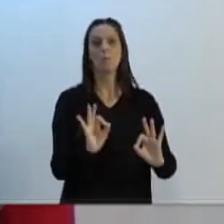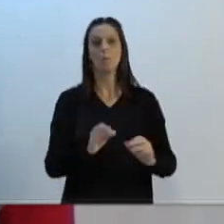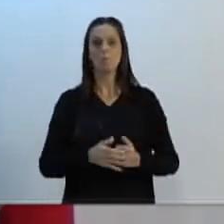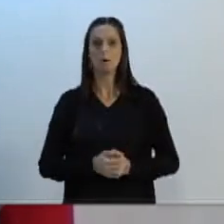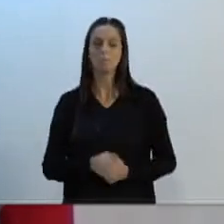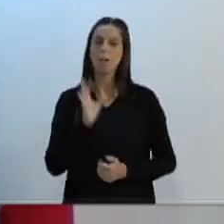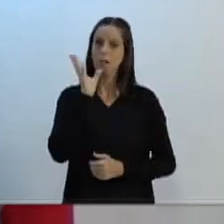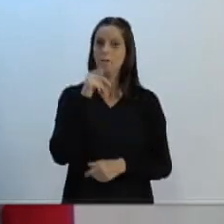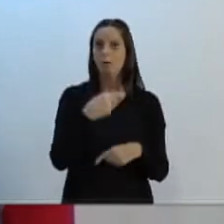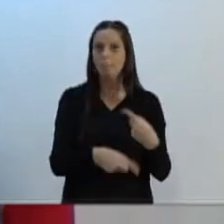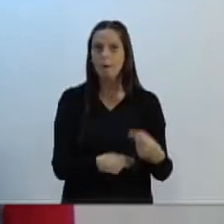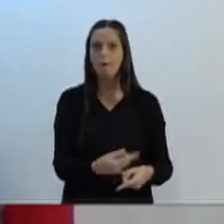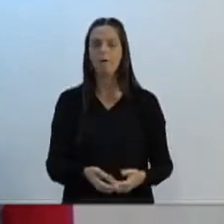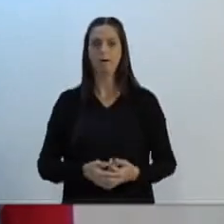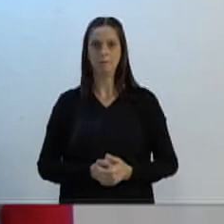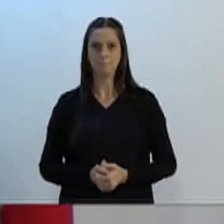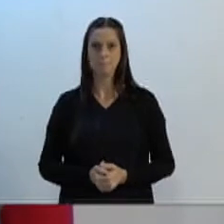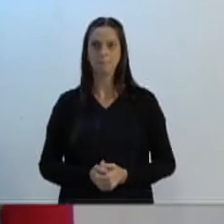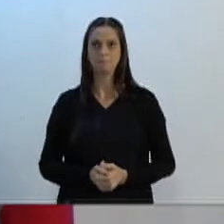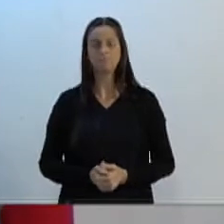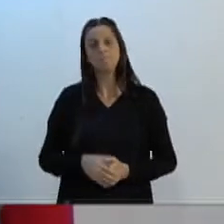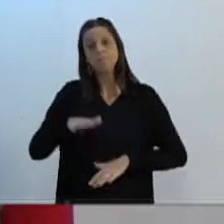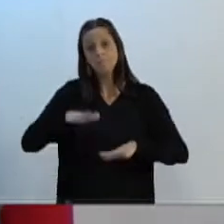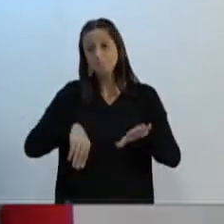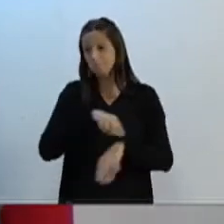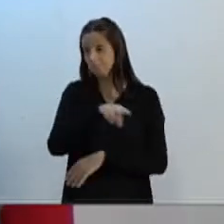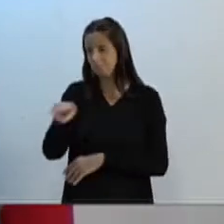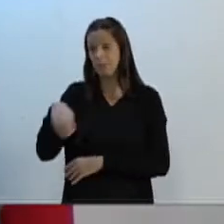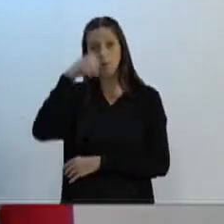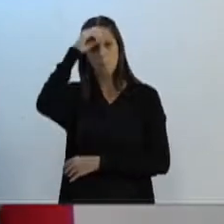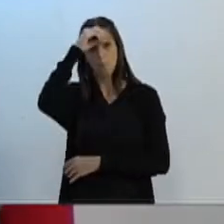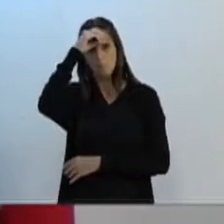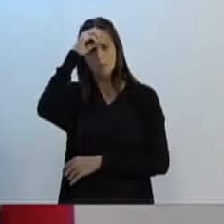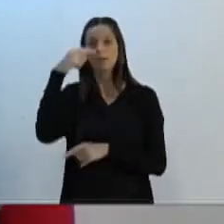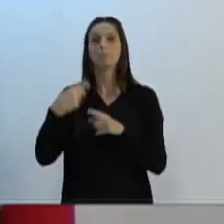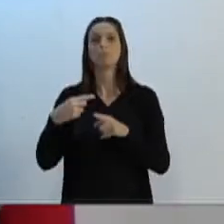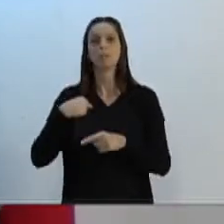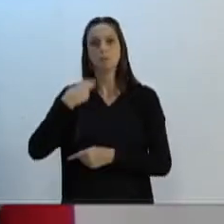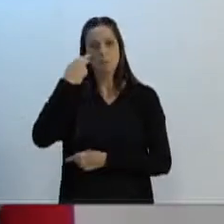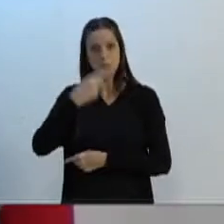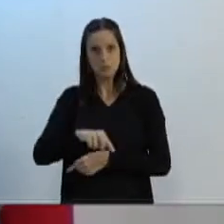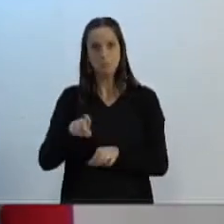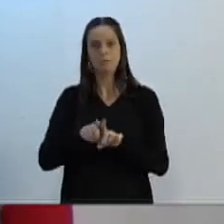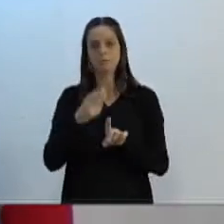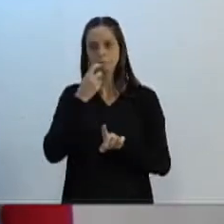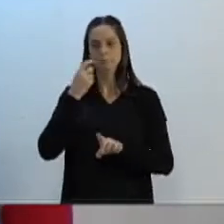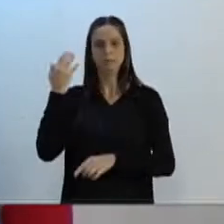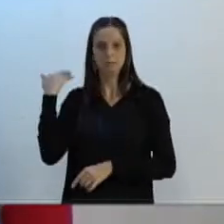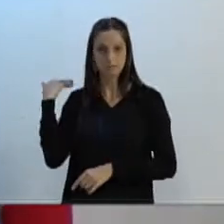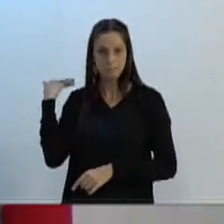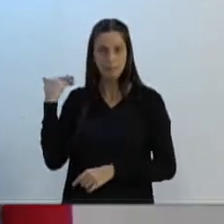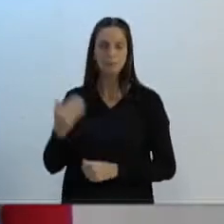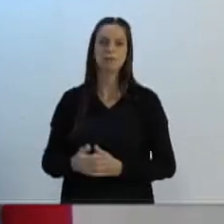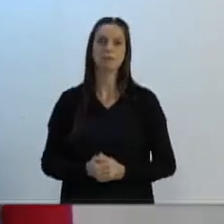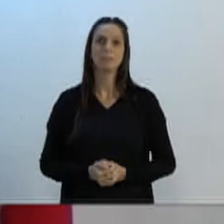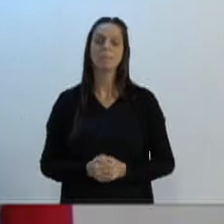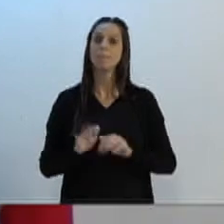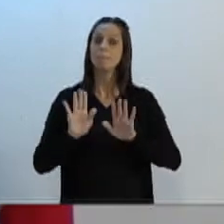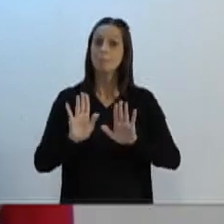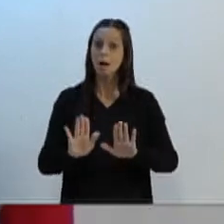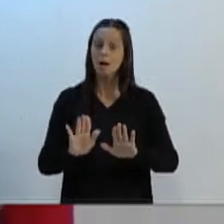além, senhores, talvez não seja do conhecimento de todos, porque eu fiquei sabendo disso recentemente.